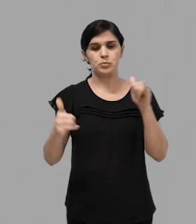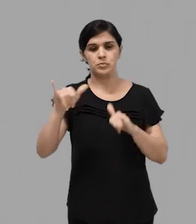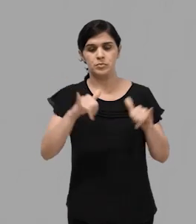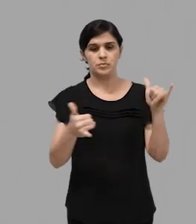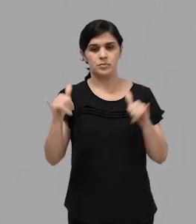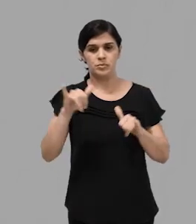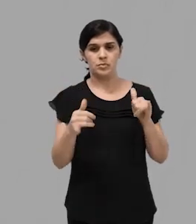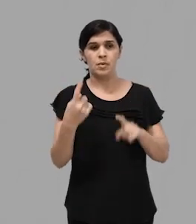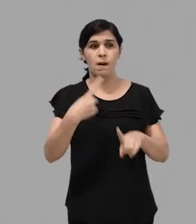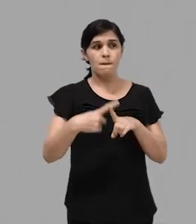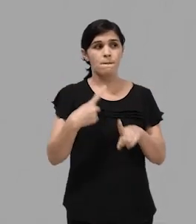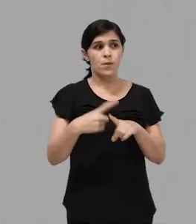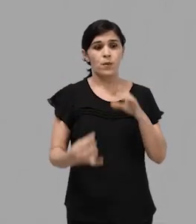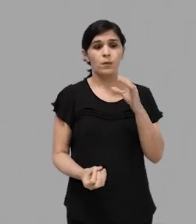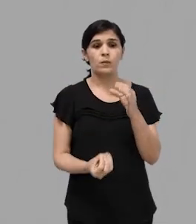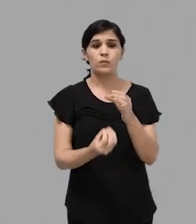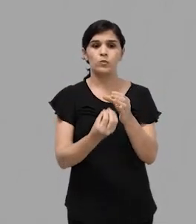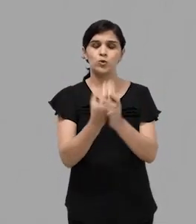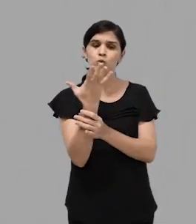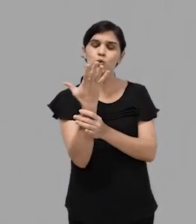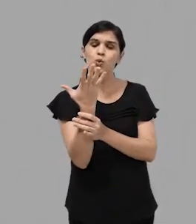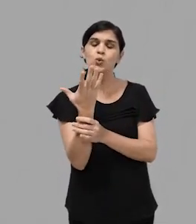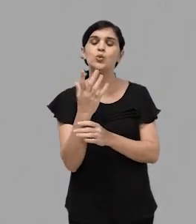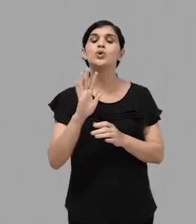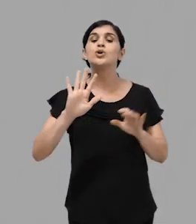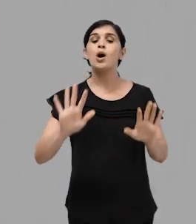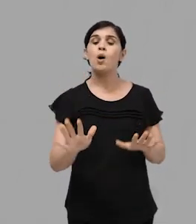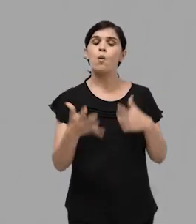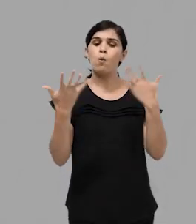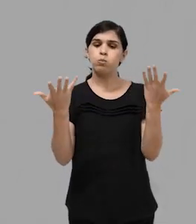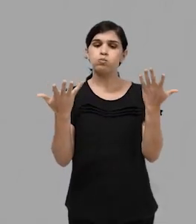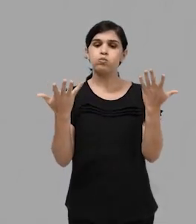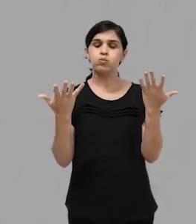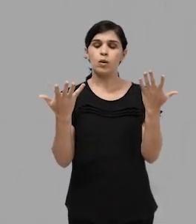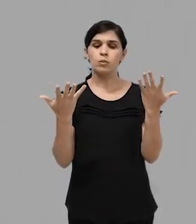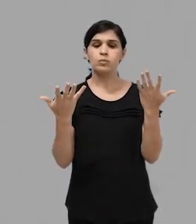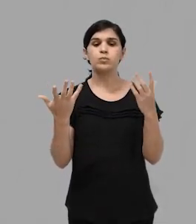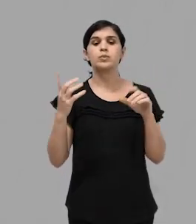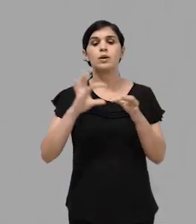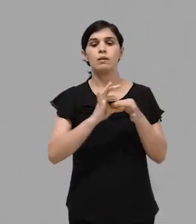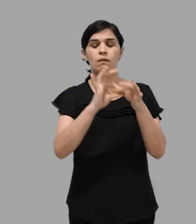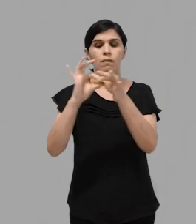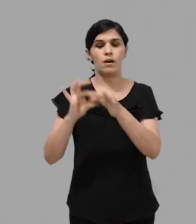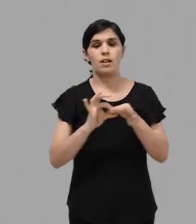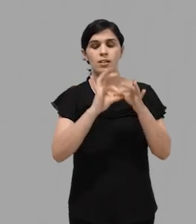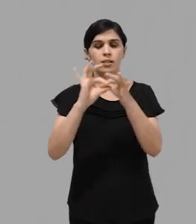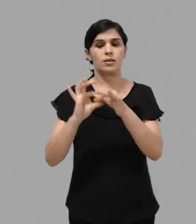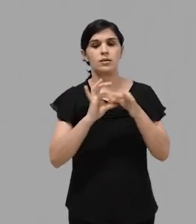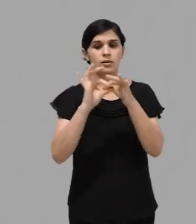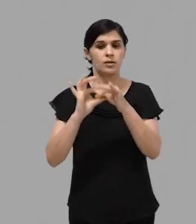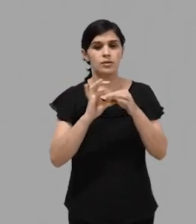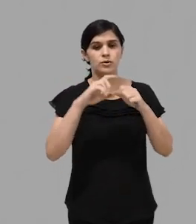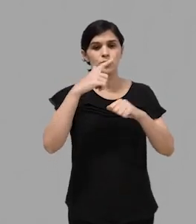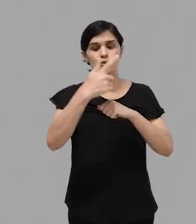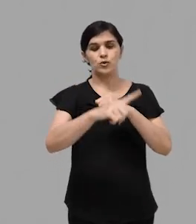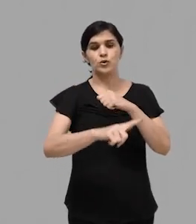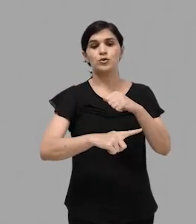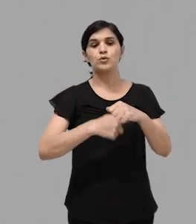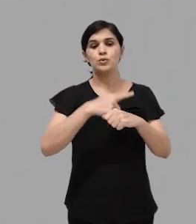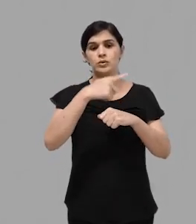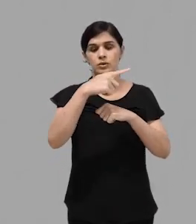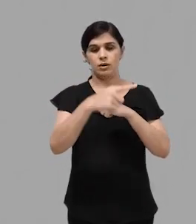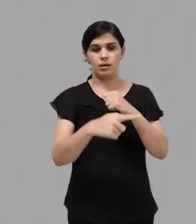se estabelece a ligação entre os átomos. Os gases nobres, na sua grande maioria, eles